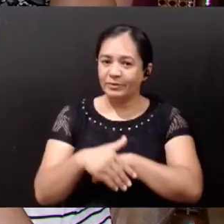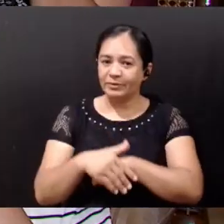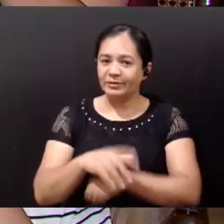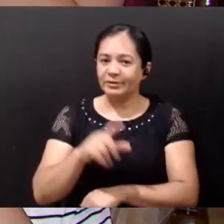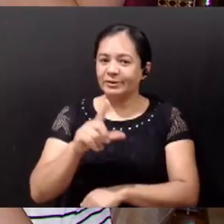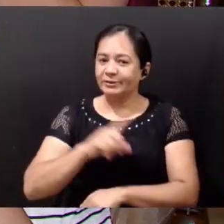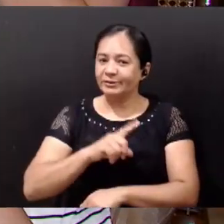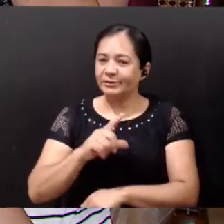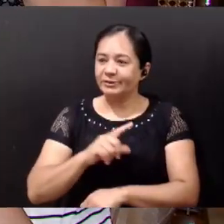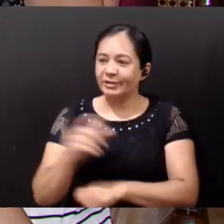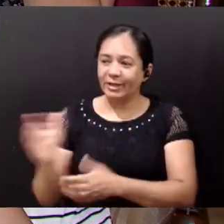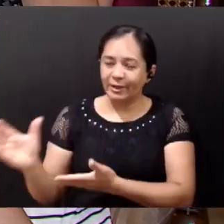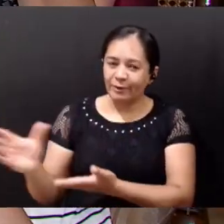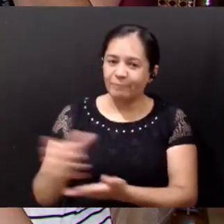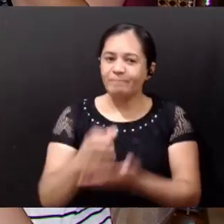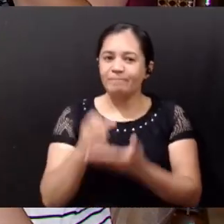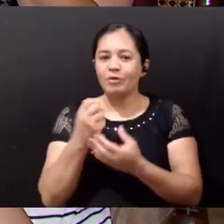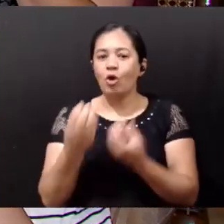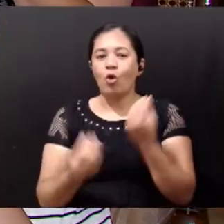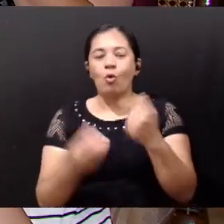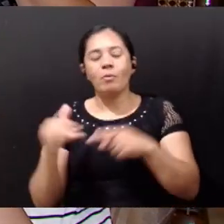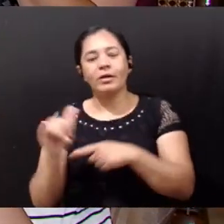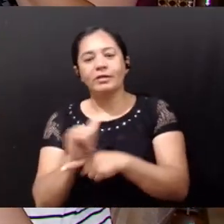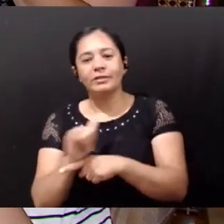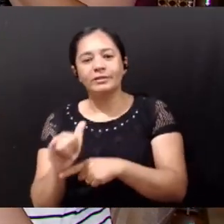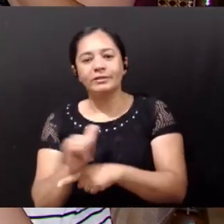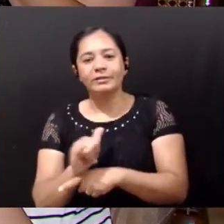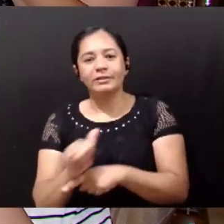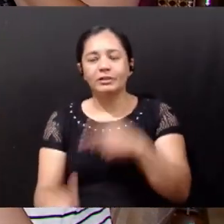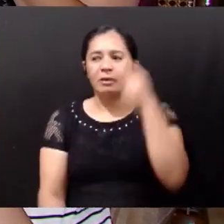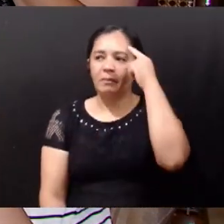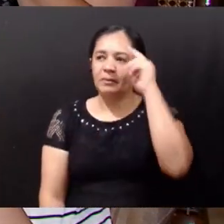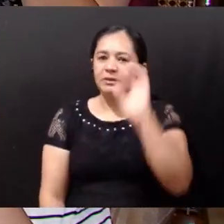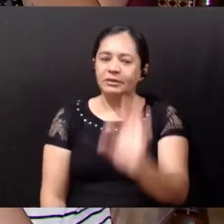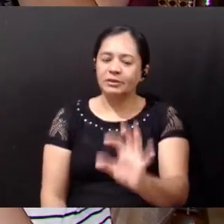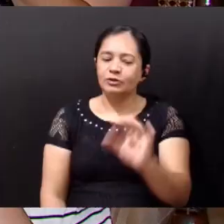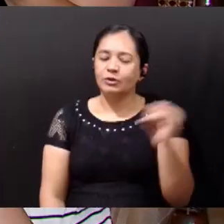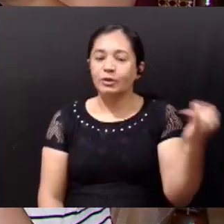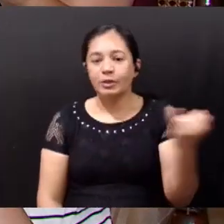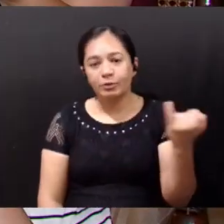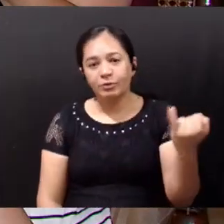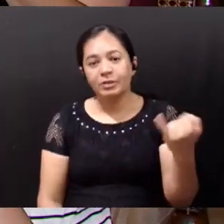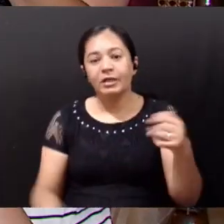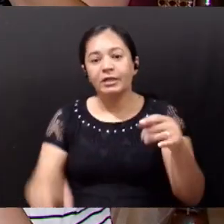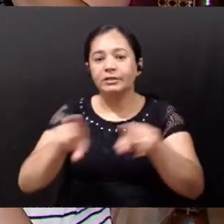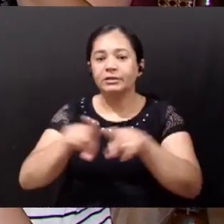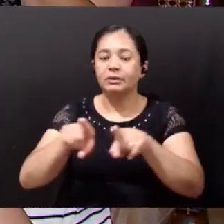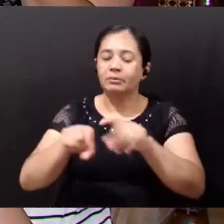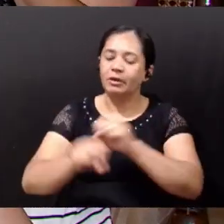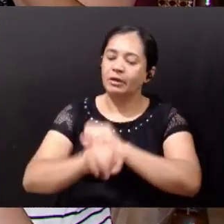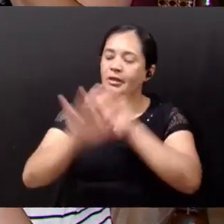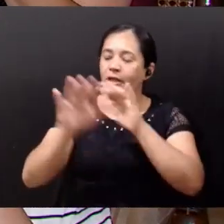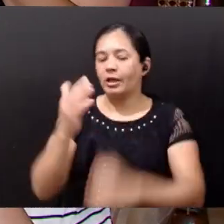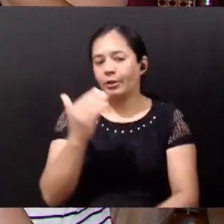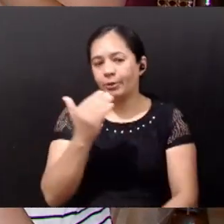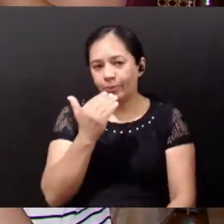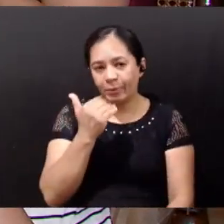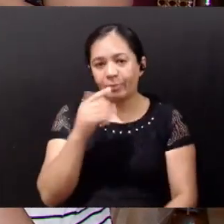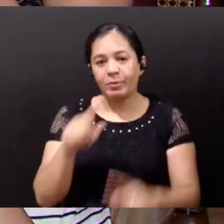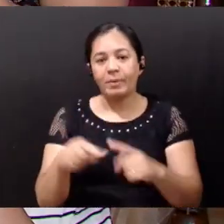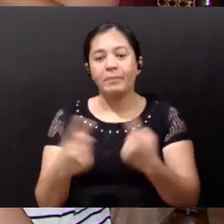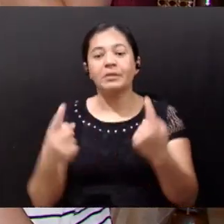foi essa estratégia de pensar que esse jantar era importante também, claro, para alimentá-los, mas para também trazer